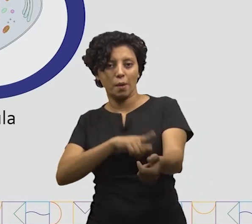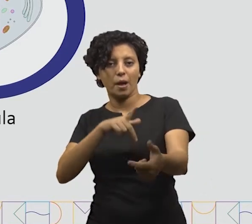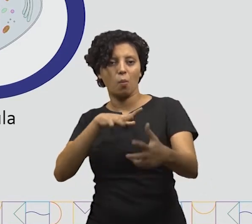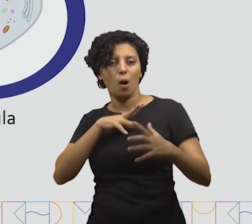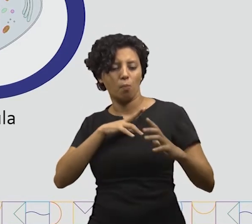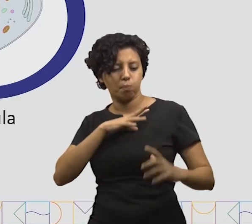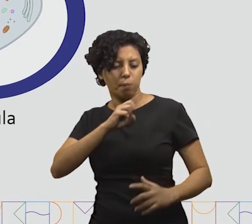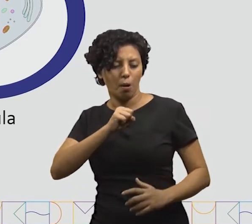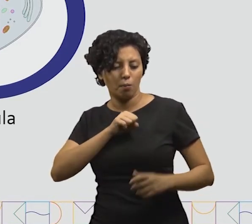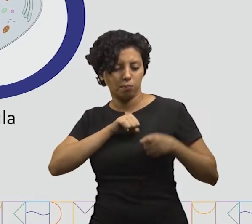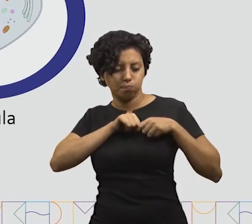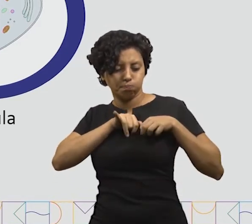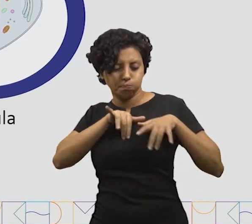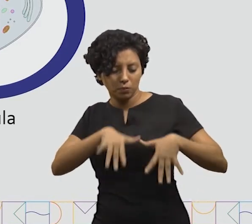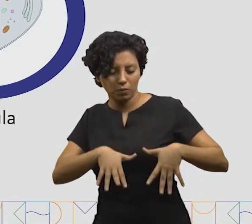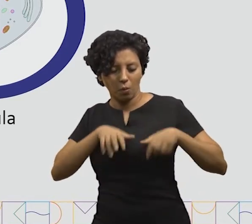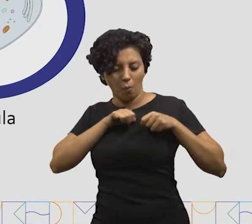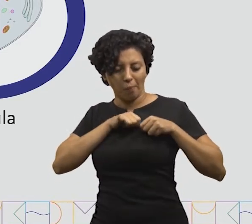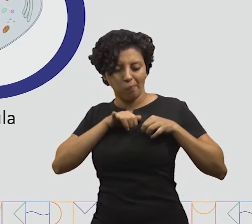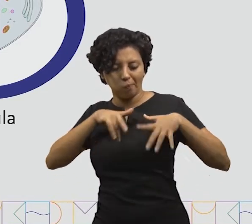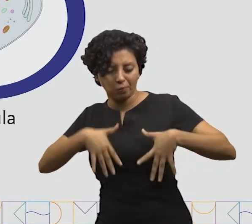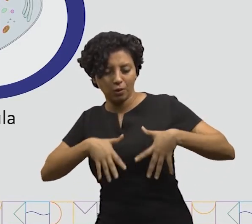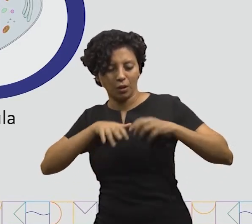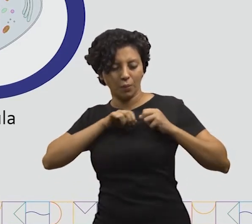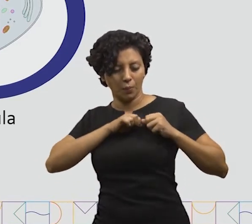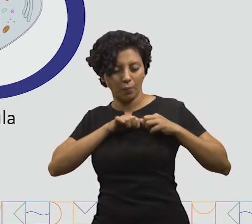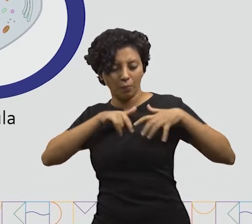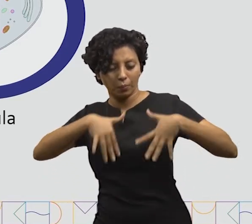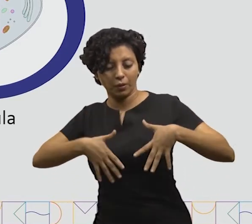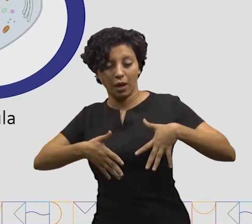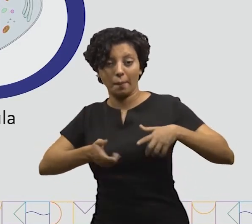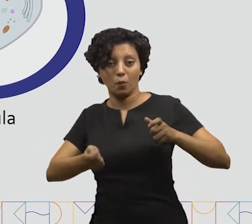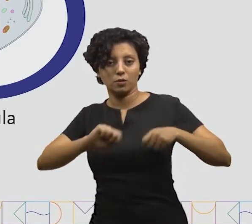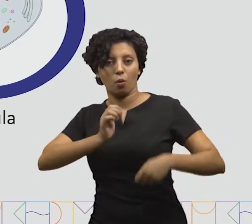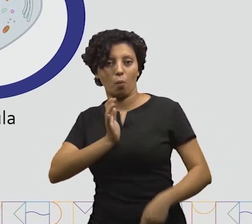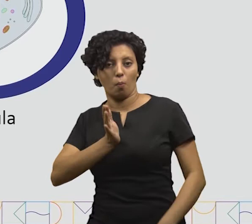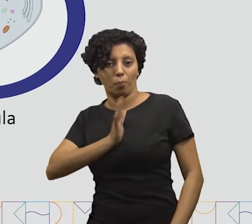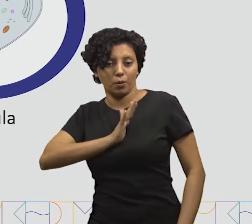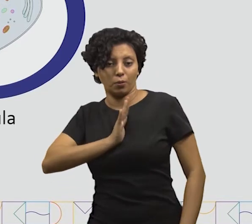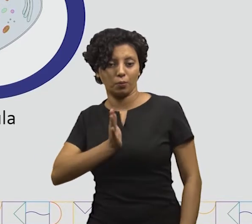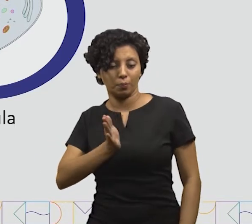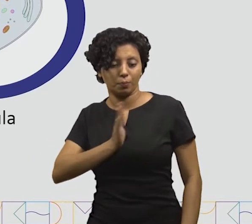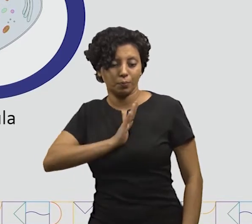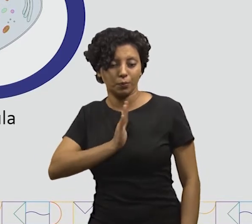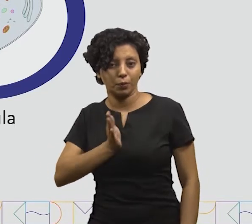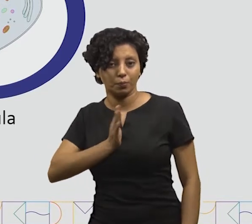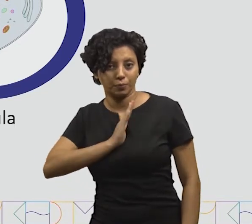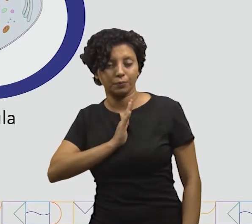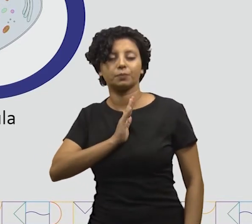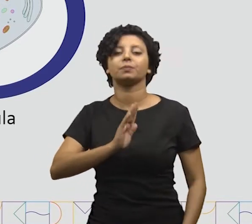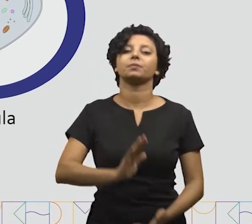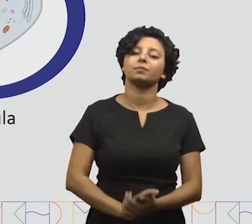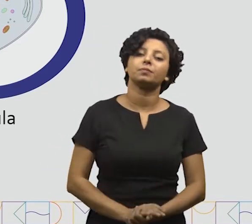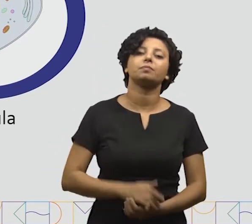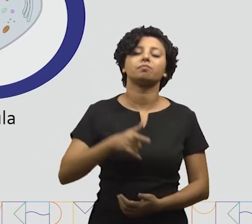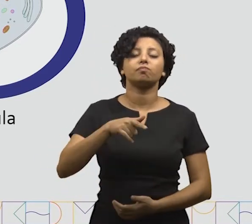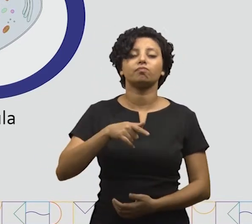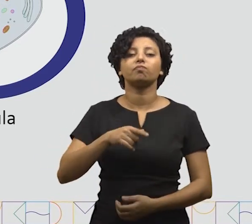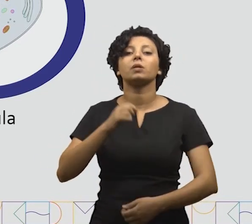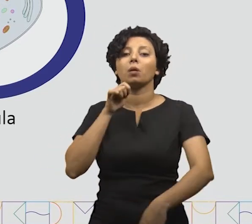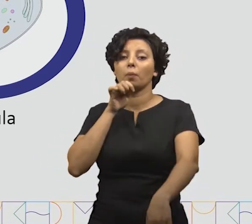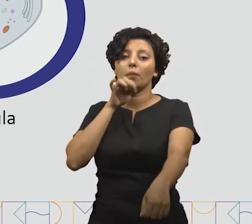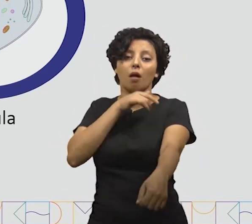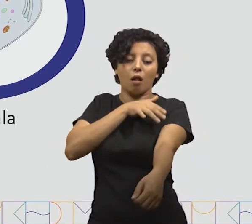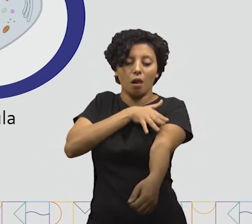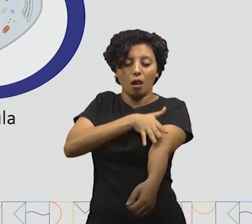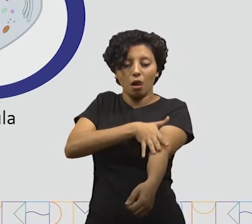bomba bombardeando sangue, o que gera os batimentos cardíacos. O sangue, então, corre pelos vasos